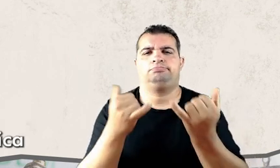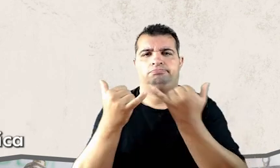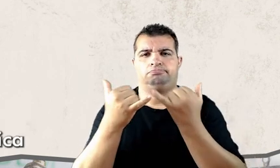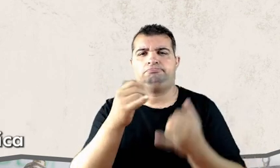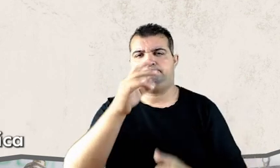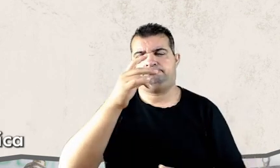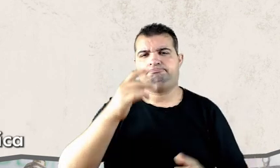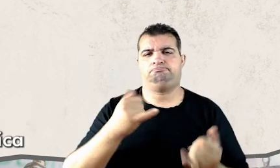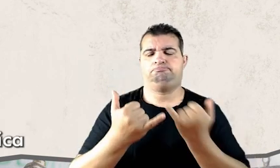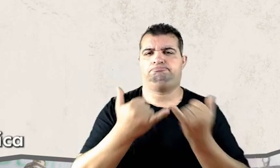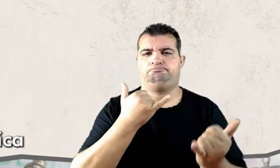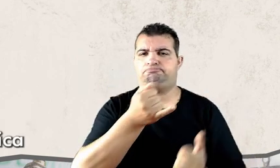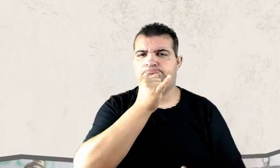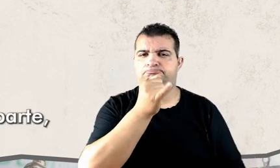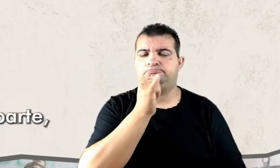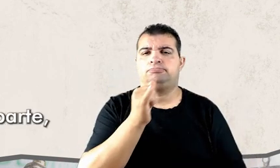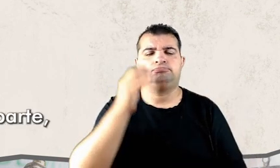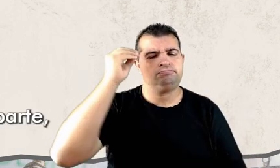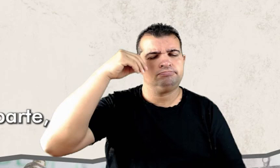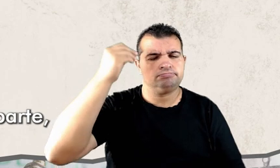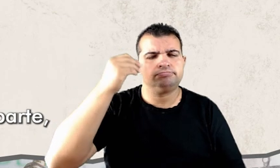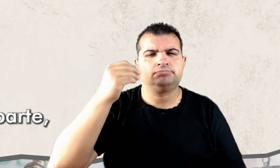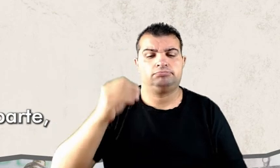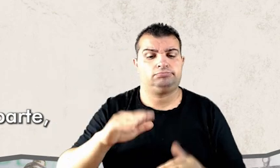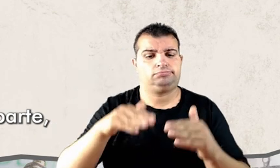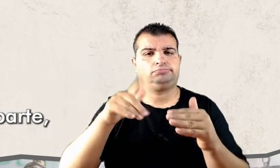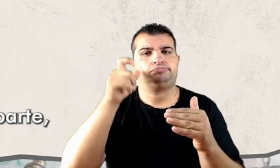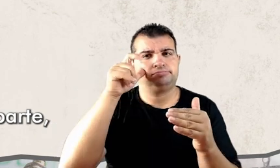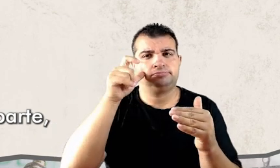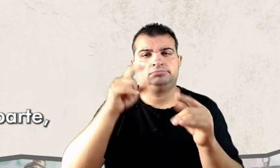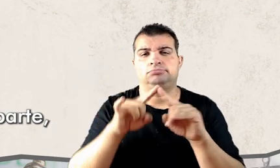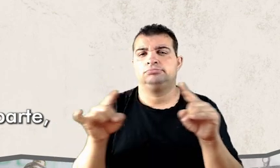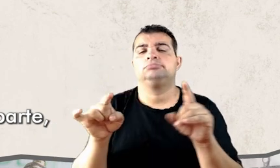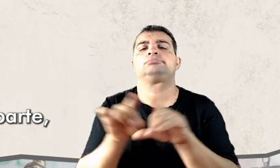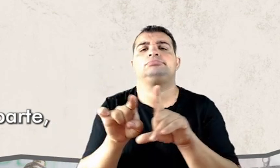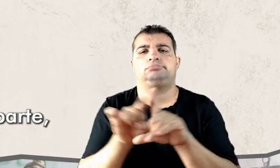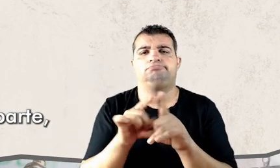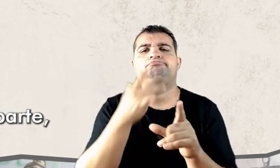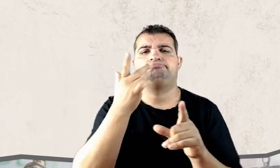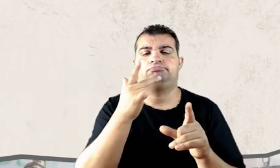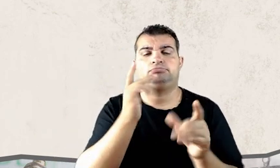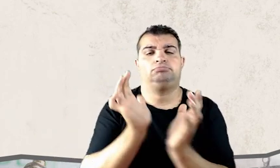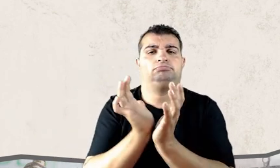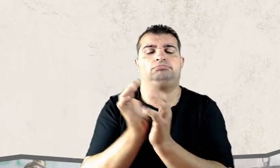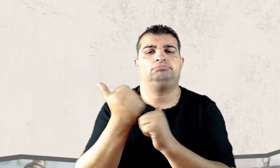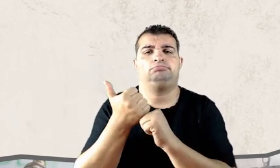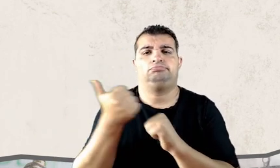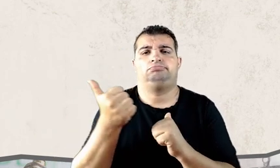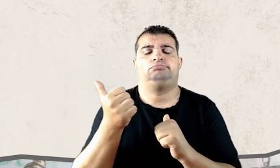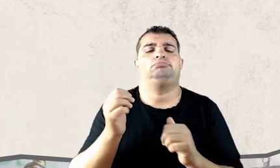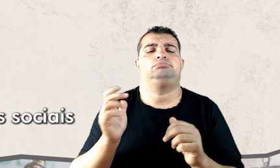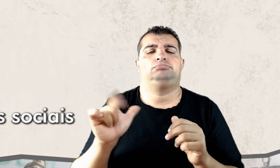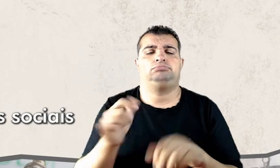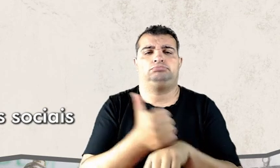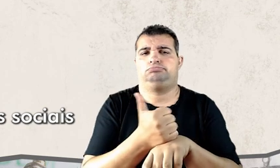Por exemplo, a psicologia clínica passa a ser almejada, mas, em parte, isso também reforça a elitização da